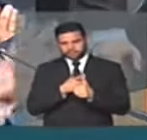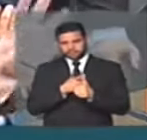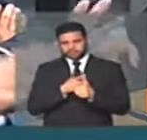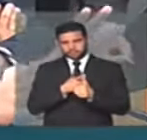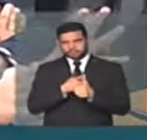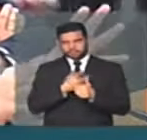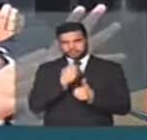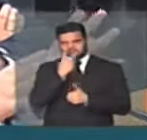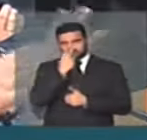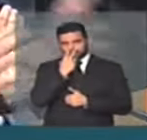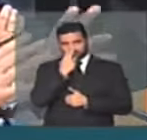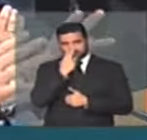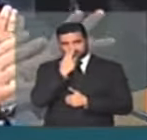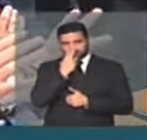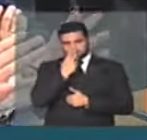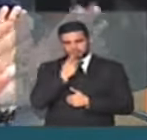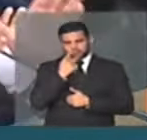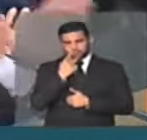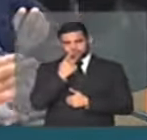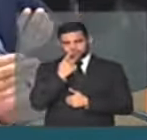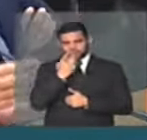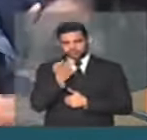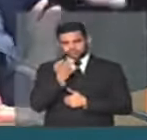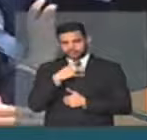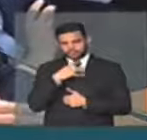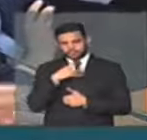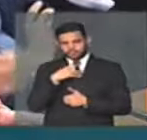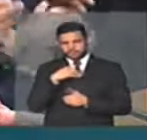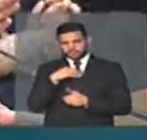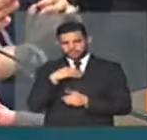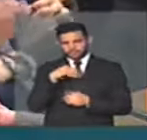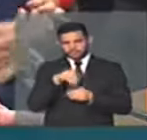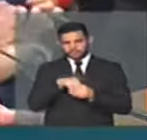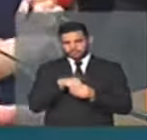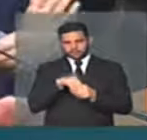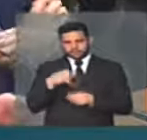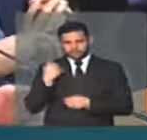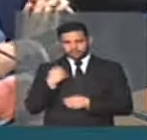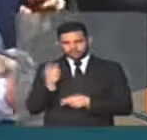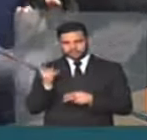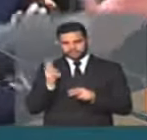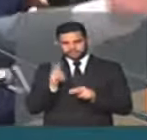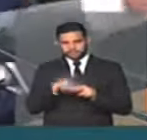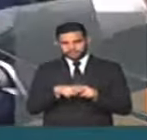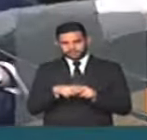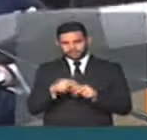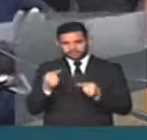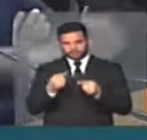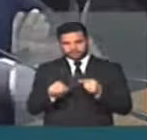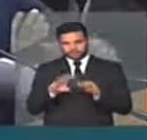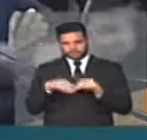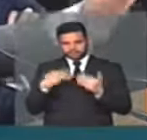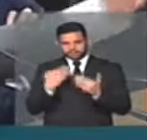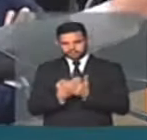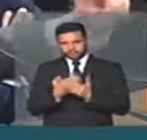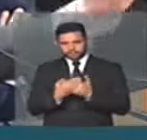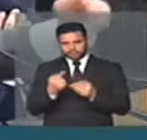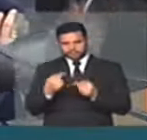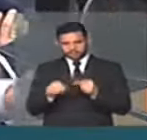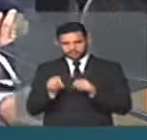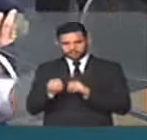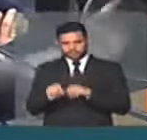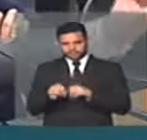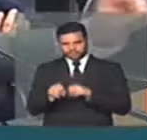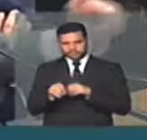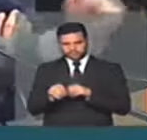deles, parece que dizem que quem é a favor da maioridade penal é contra escolas, é